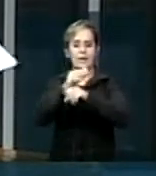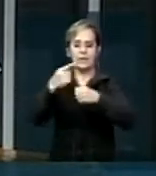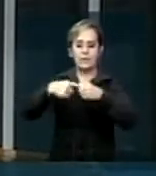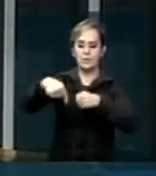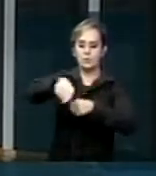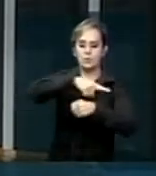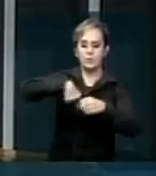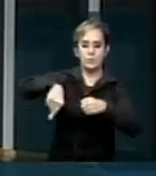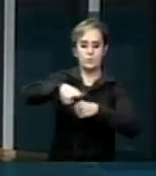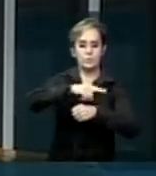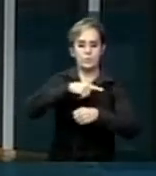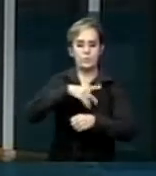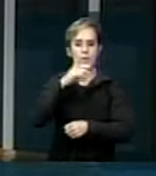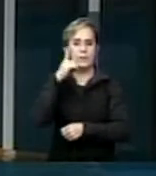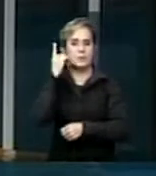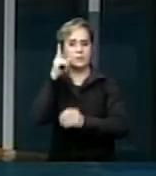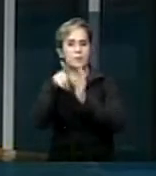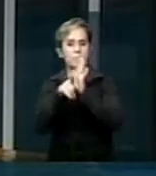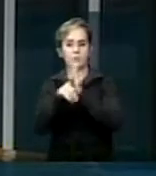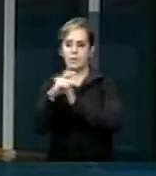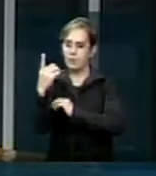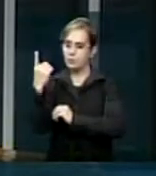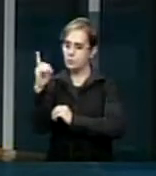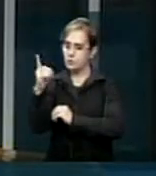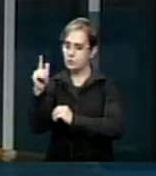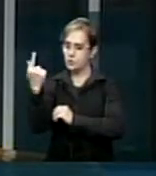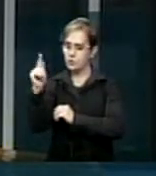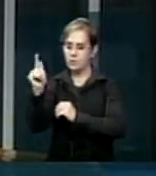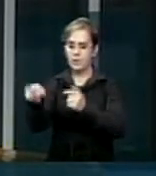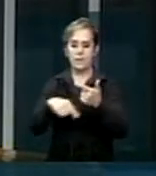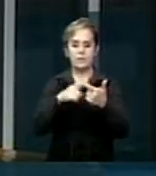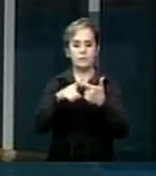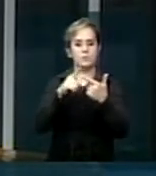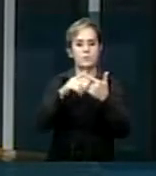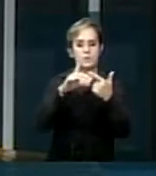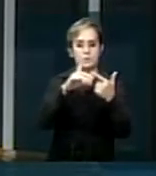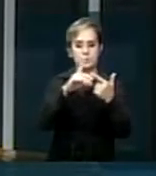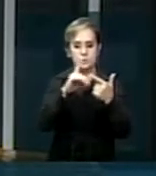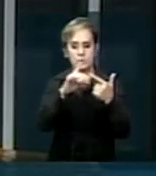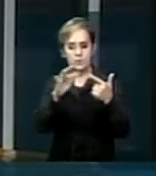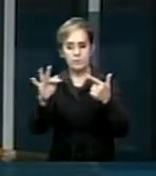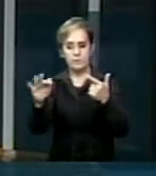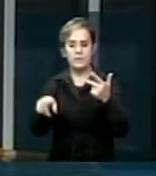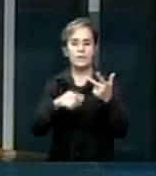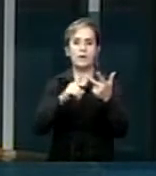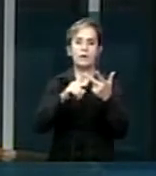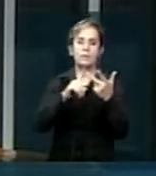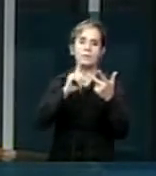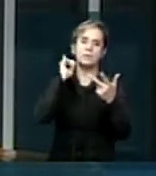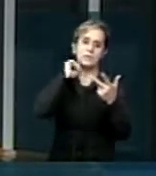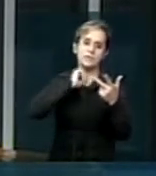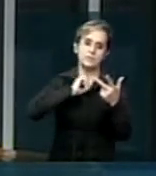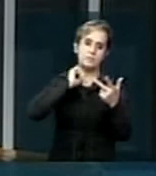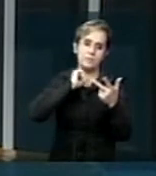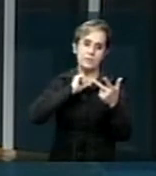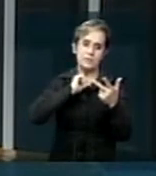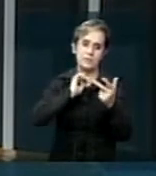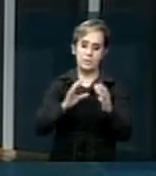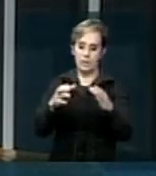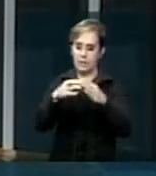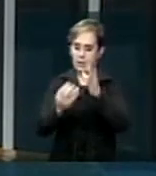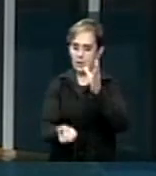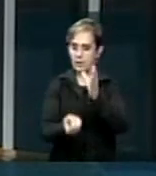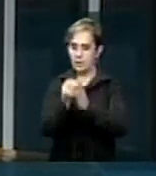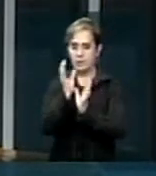contando com deputados de Goiás, do Distrito Federal e de Minas. O lançamento dessa frente, que é